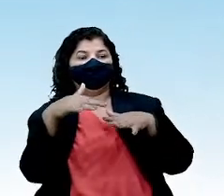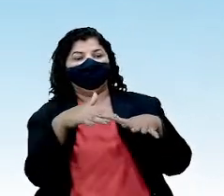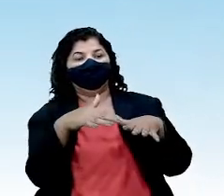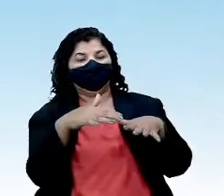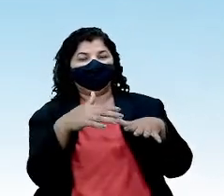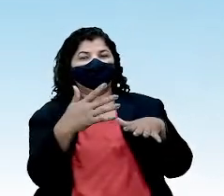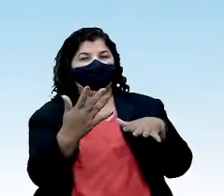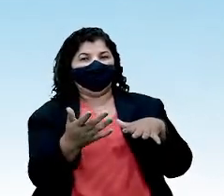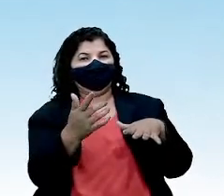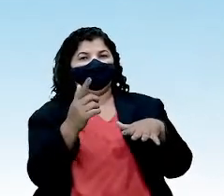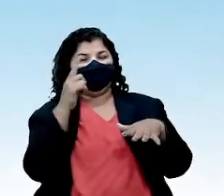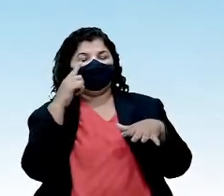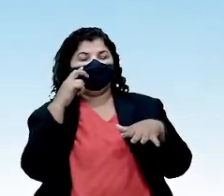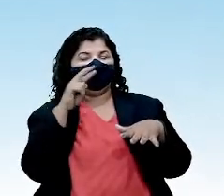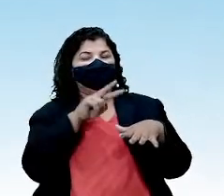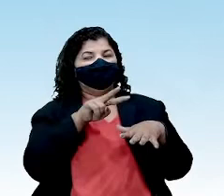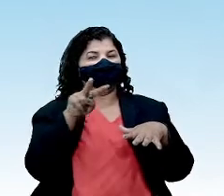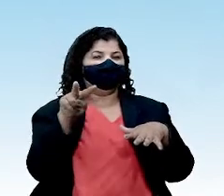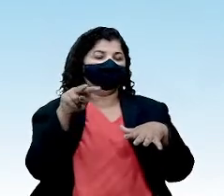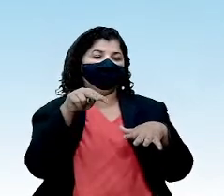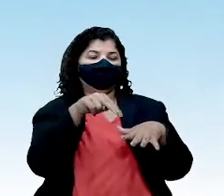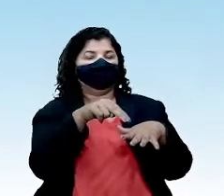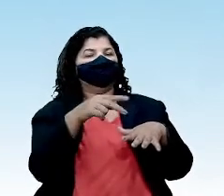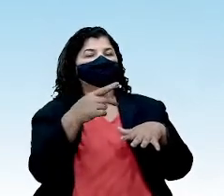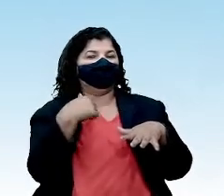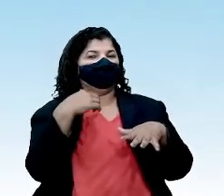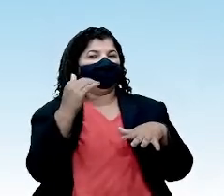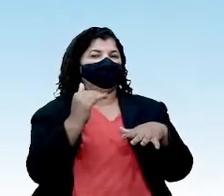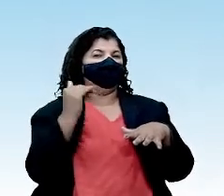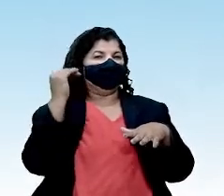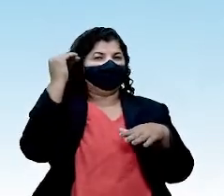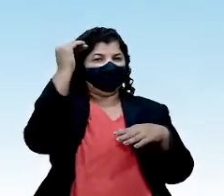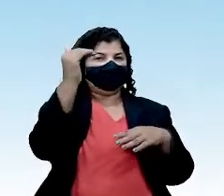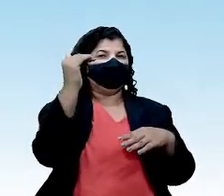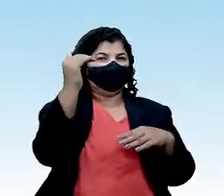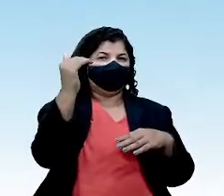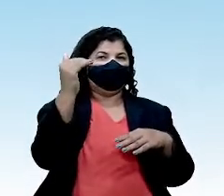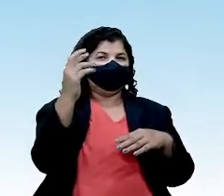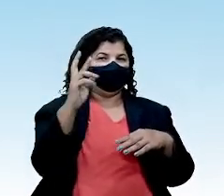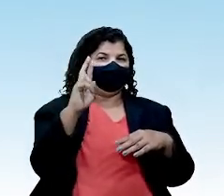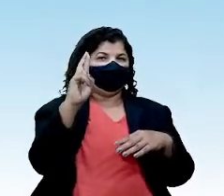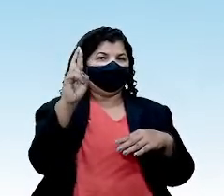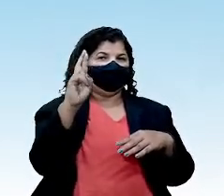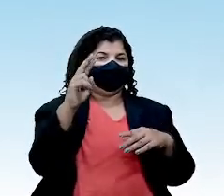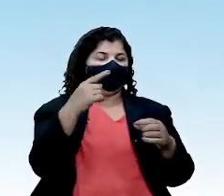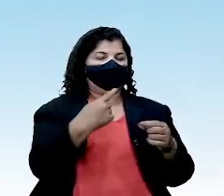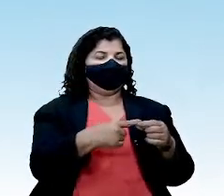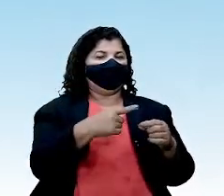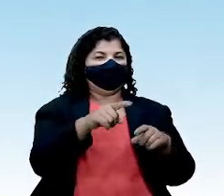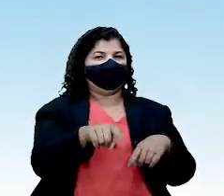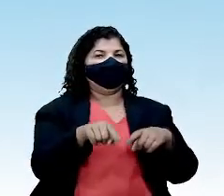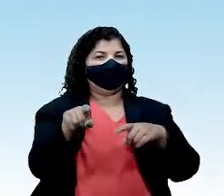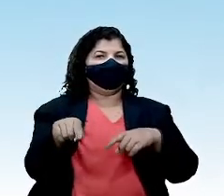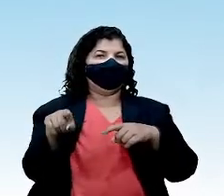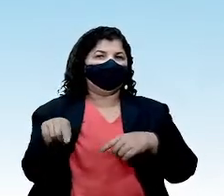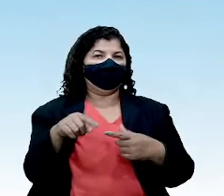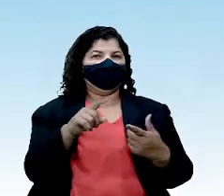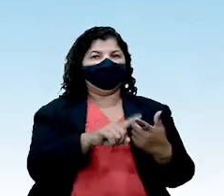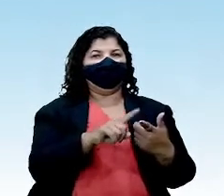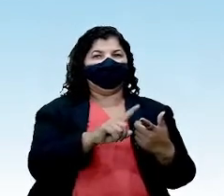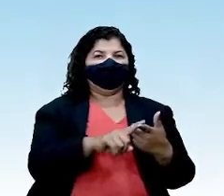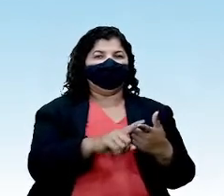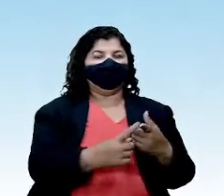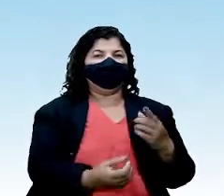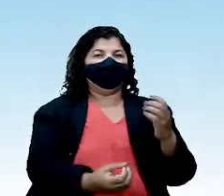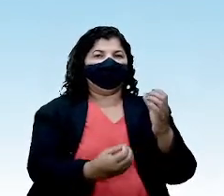autoridade, né? A sua autoridade também ao campo, né? Então, aí surgem aí os